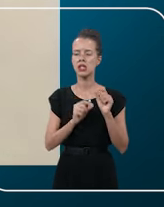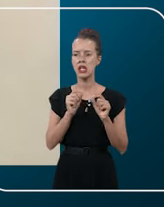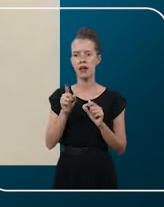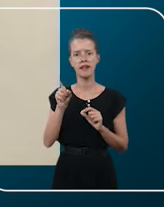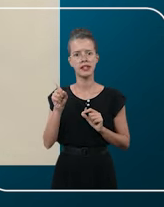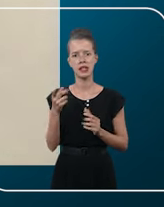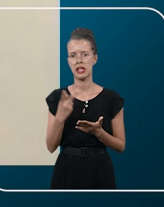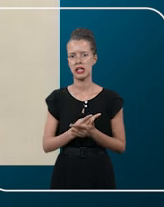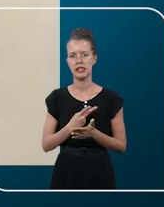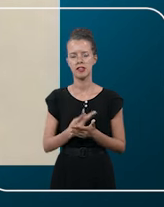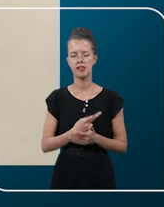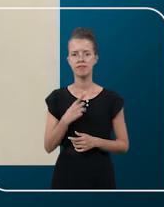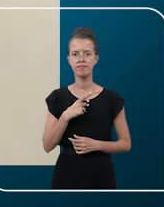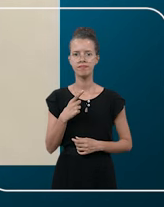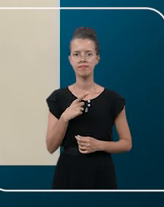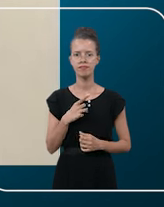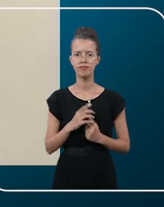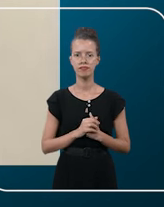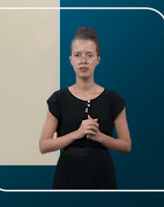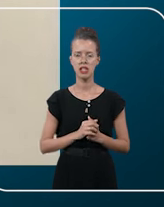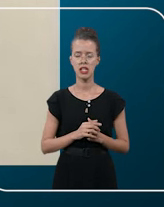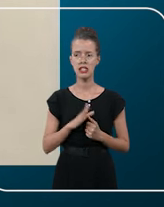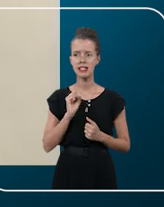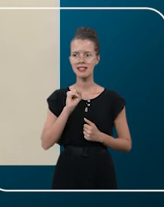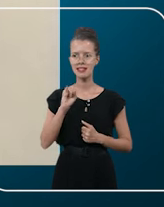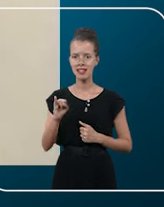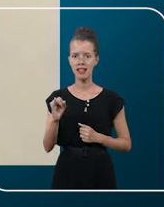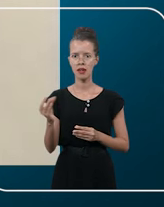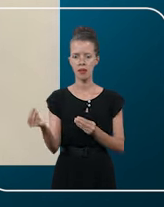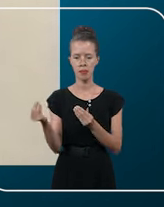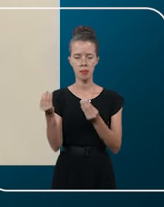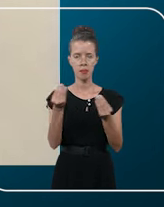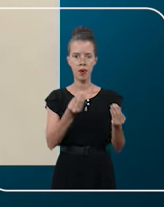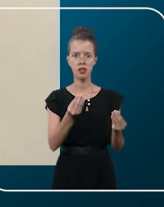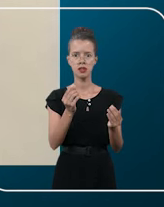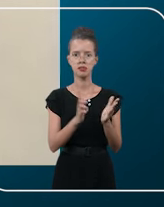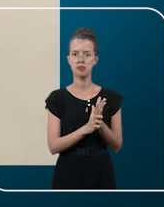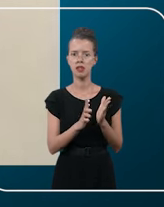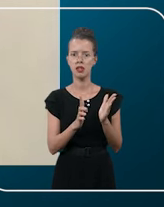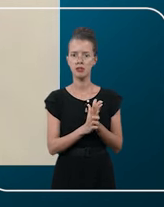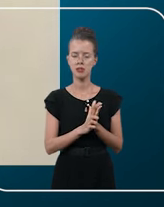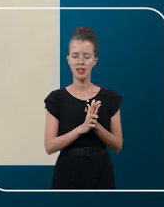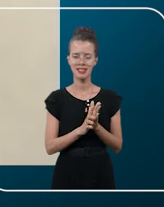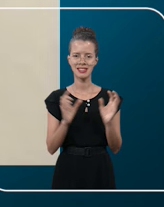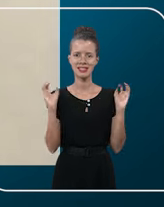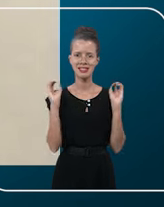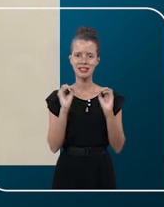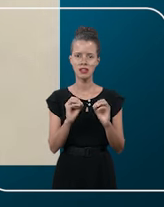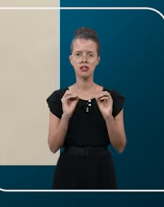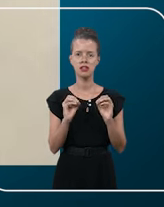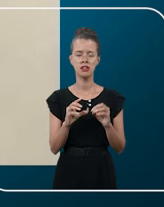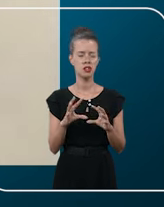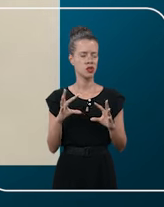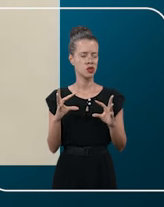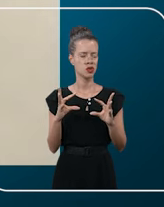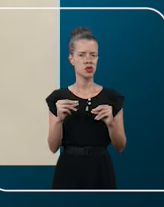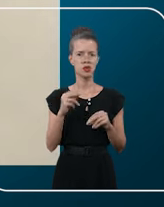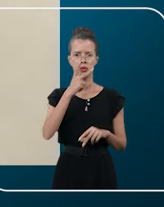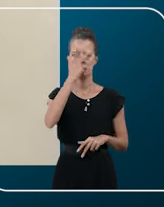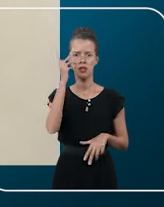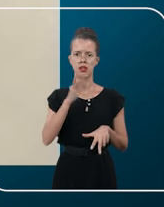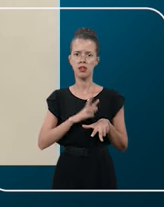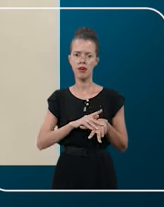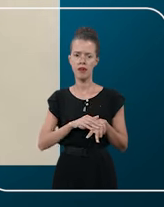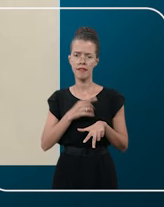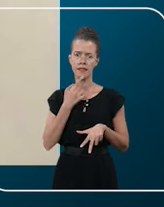ponto de vista prático, se não exibir o prontuário médico, tudo que o paciente, que a vítima falou, vai ser